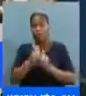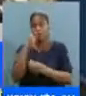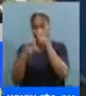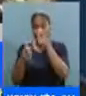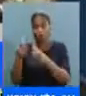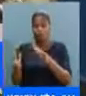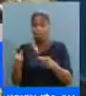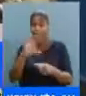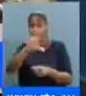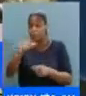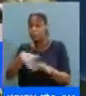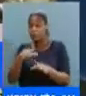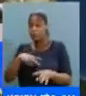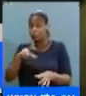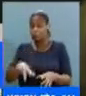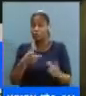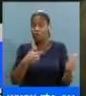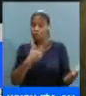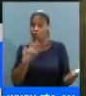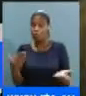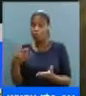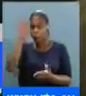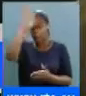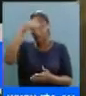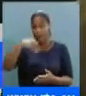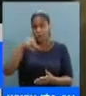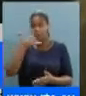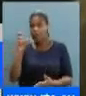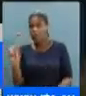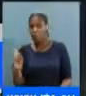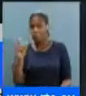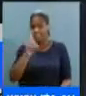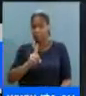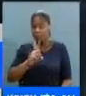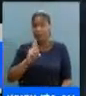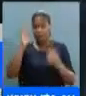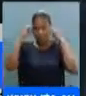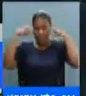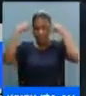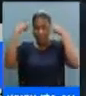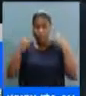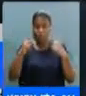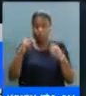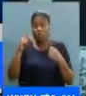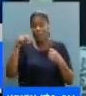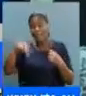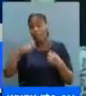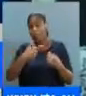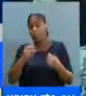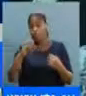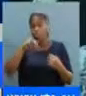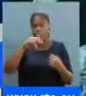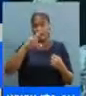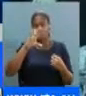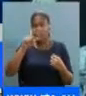das Colónias Portuguesas e da audiência do Papa Paulo VI a Amílcar Cabral, Agostinho Neto e Marcelino dos Santos decorreu